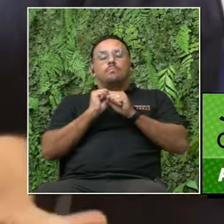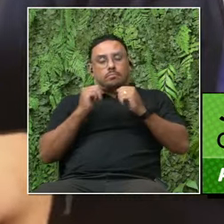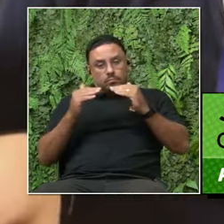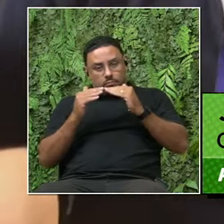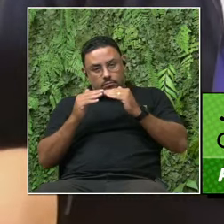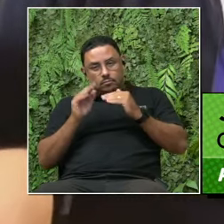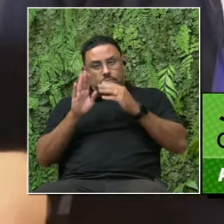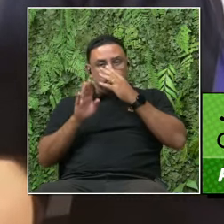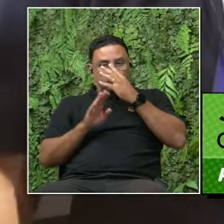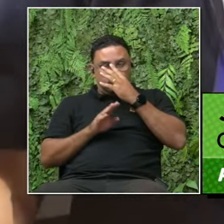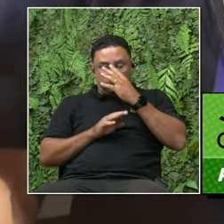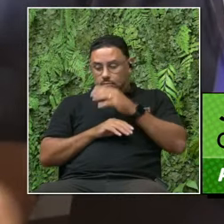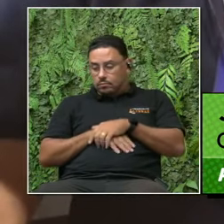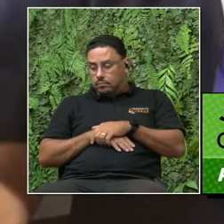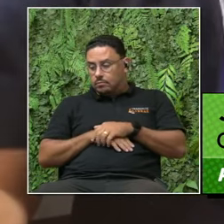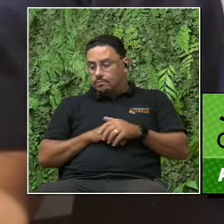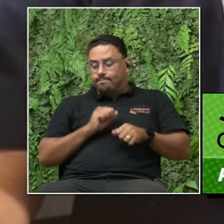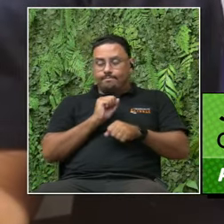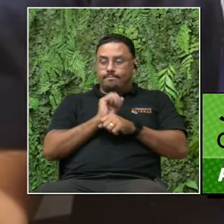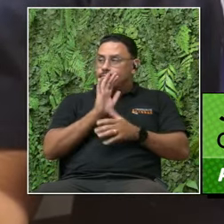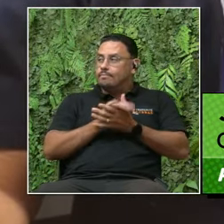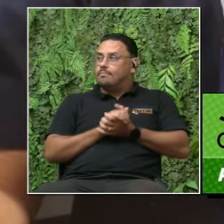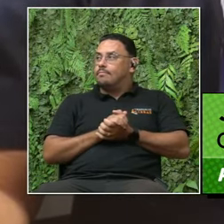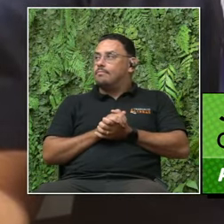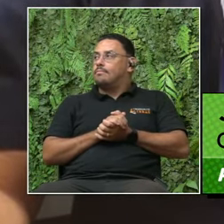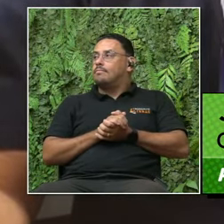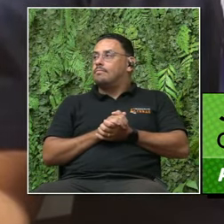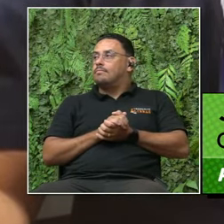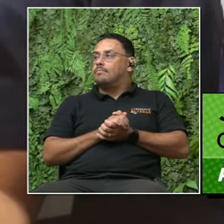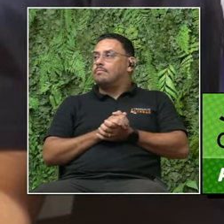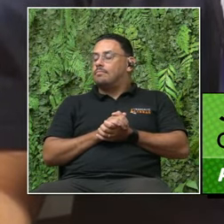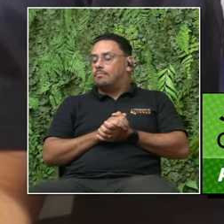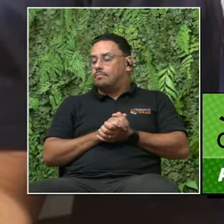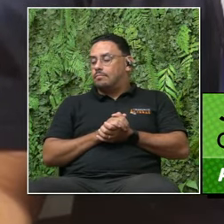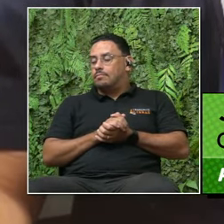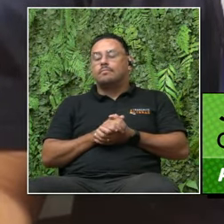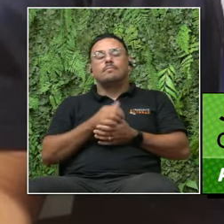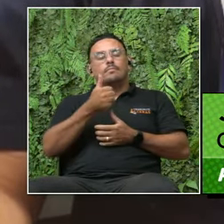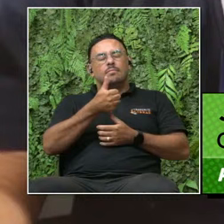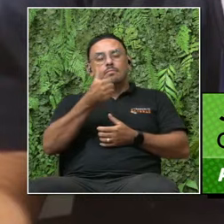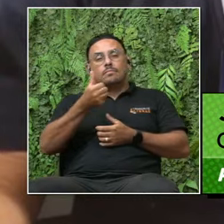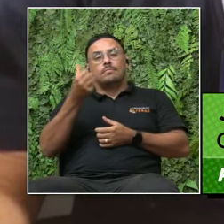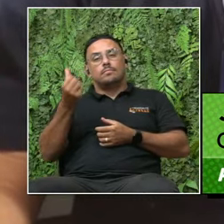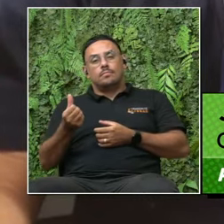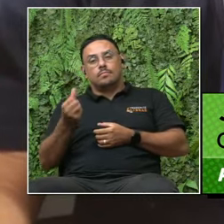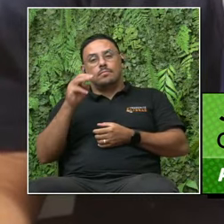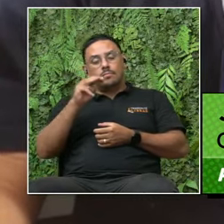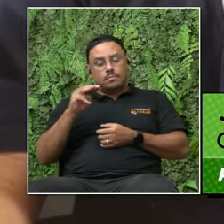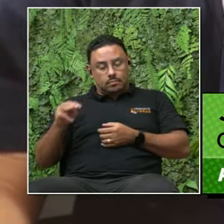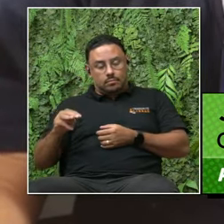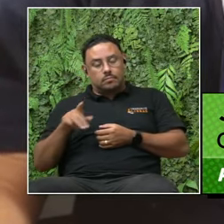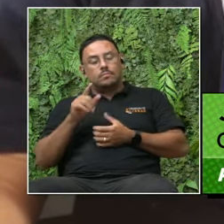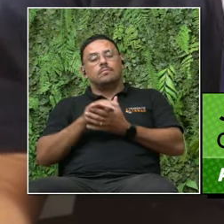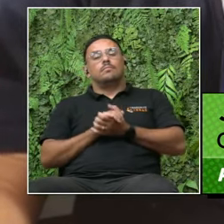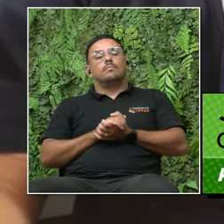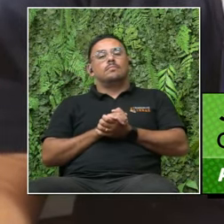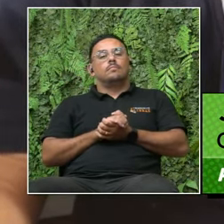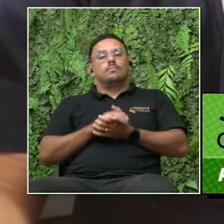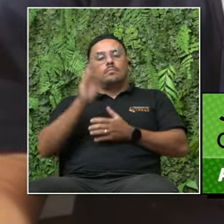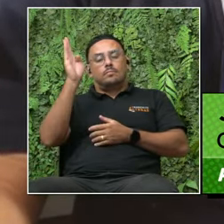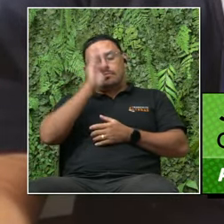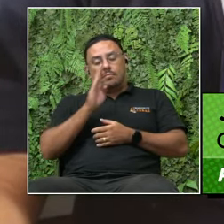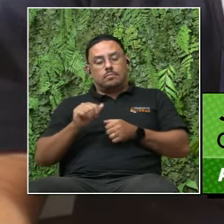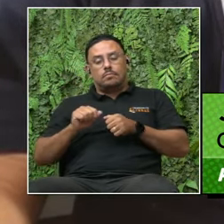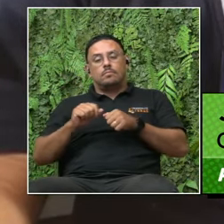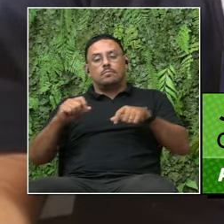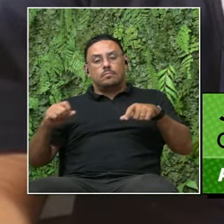mas desde que você tenha Elen pera pera a pera aí pera aí você tá falando aí de 116 minutos jogados porque já tava na prorrogação o Brasil faz o